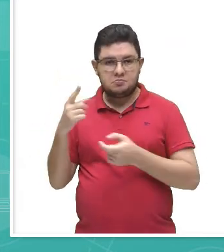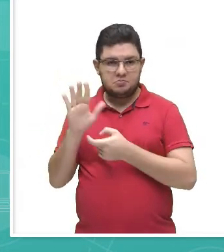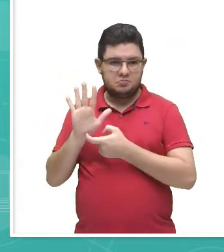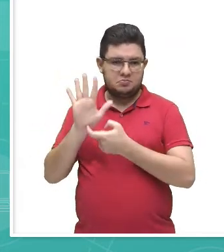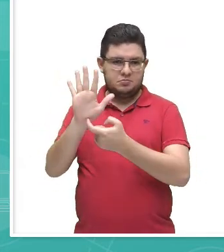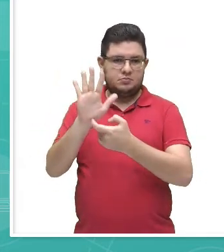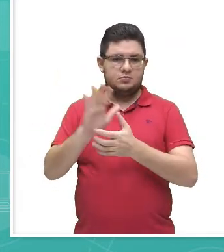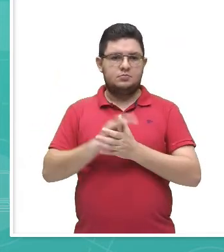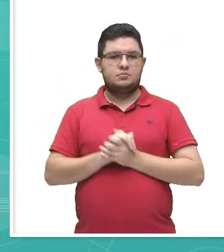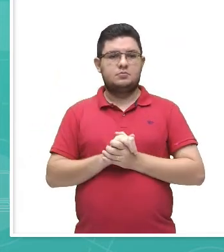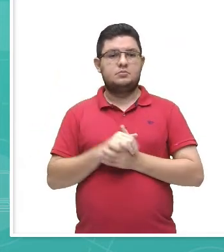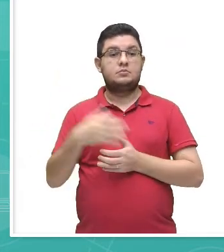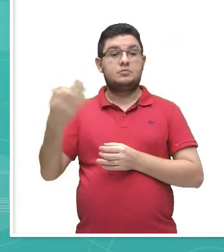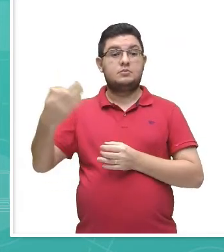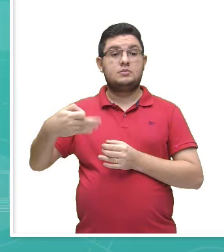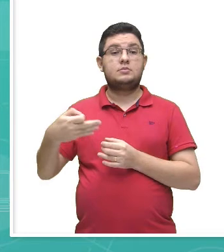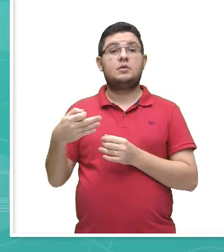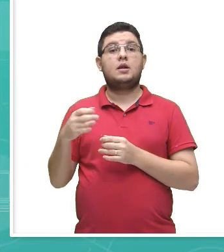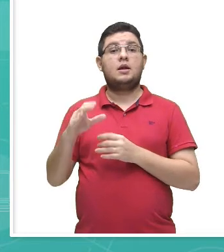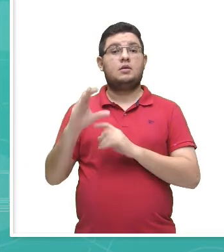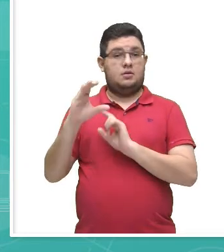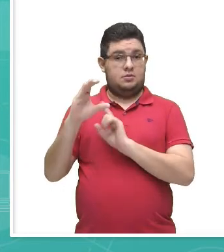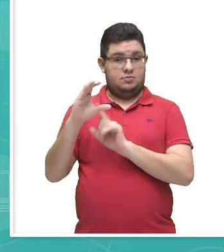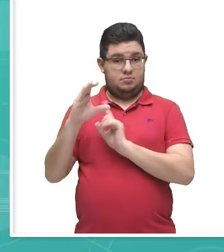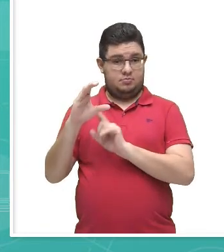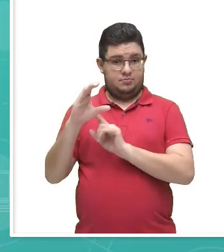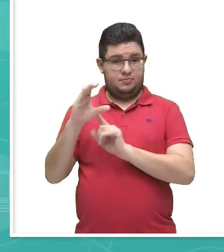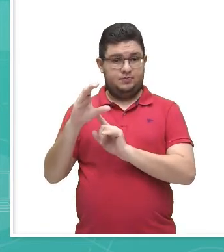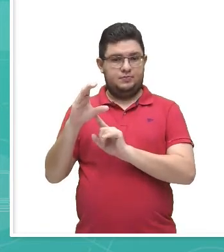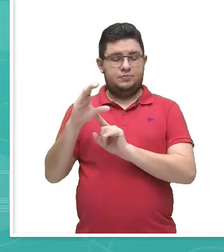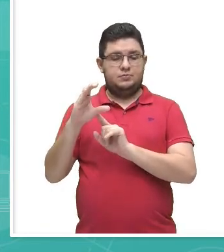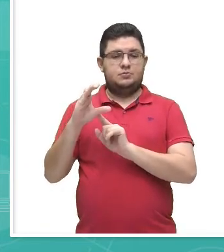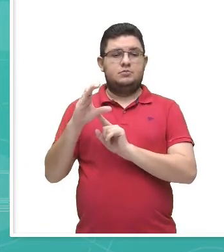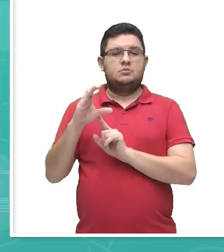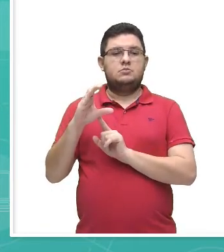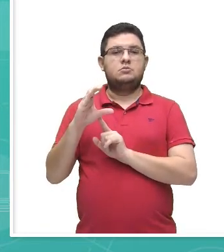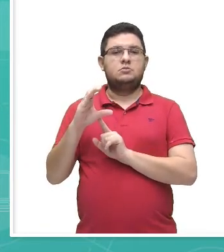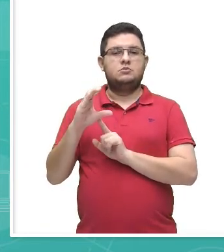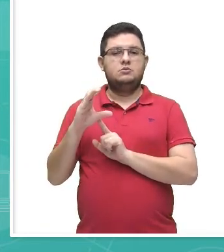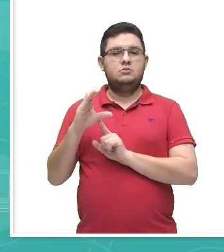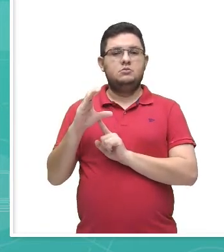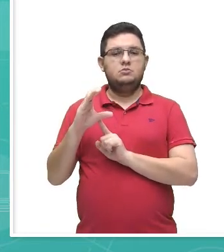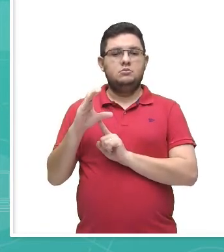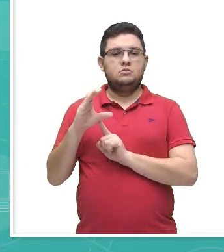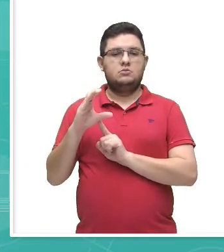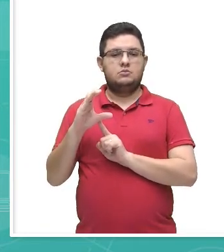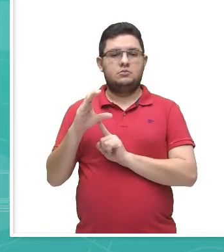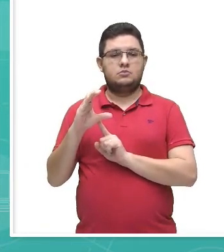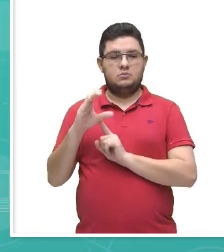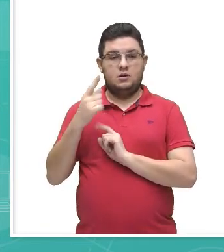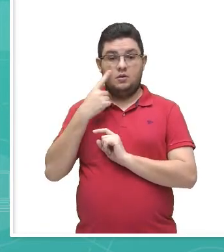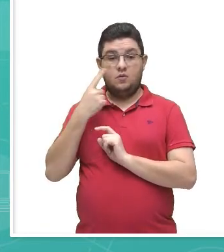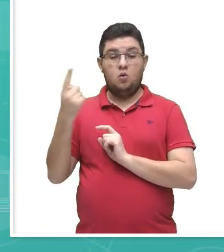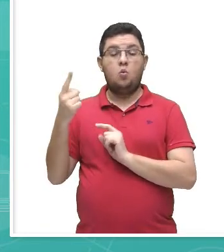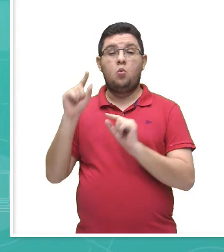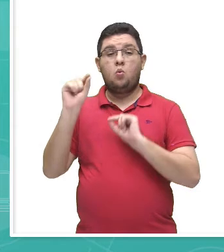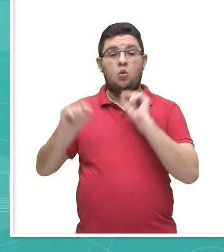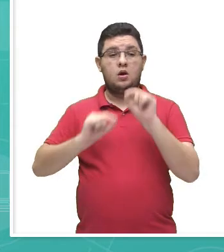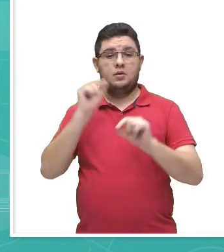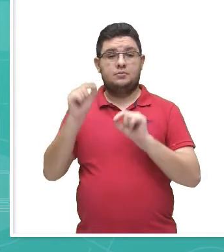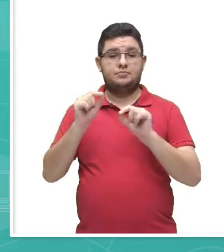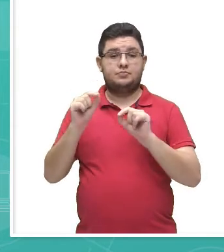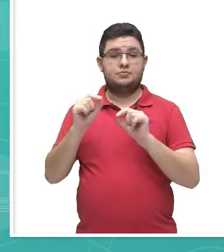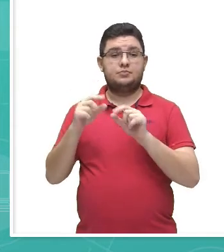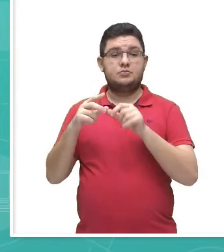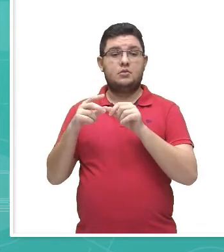Olha só a resposta correta. Então, gente, na resposta correta era para identificar qual é a frase que